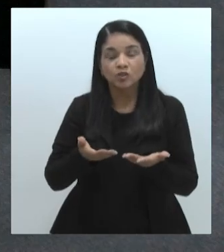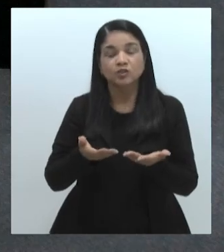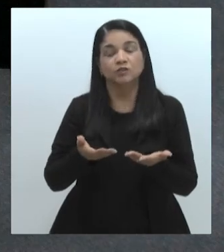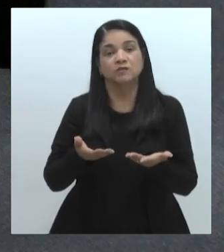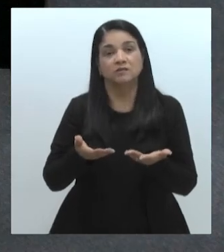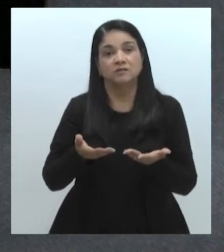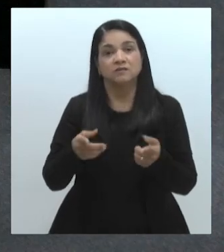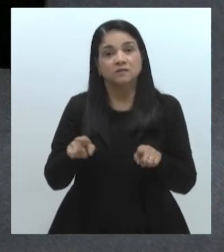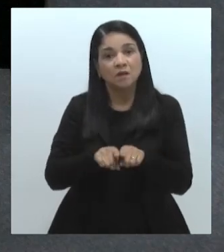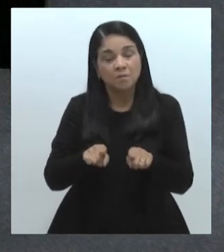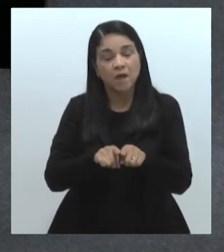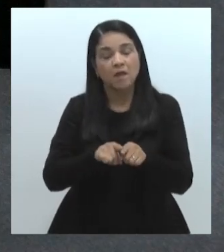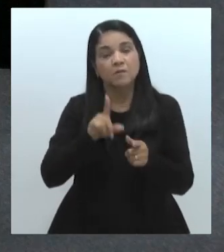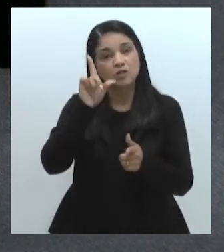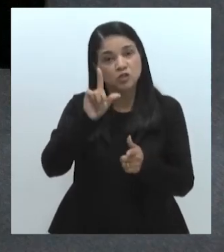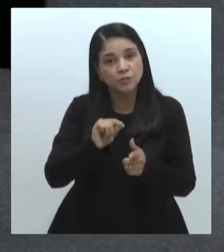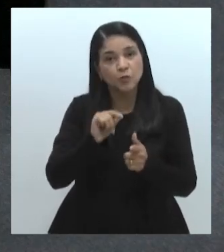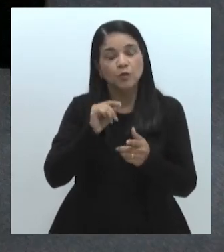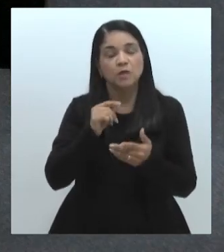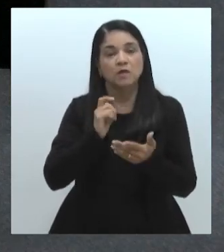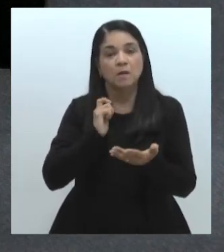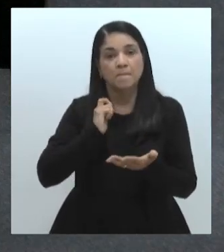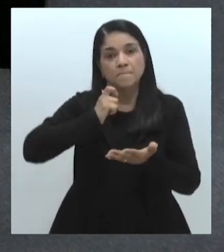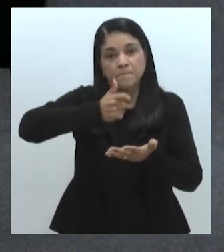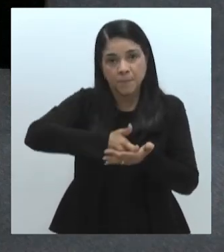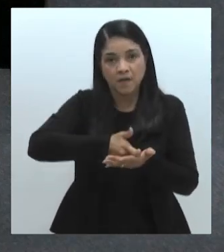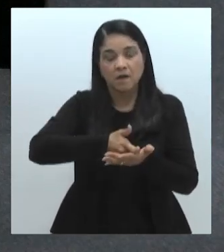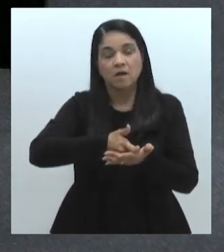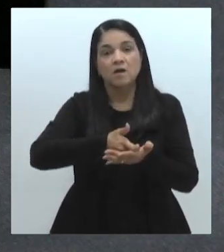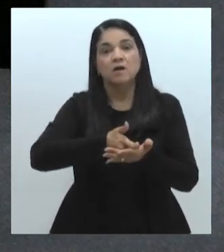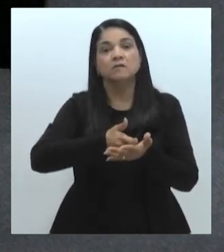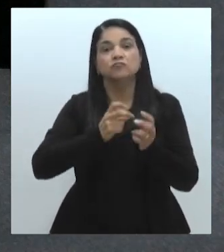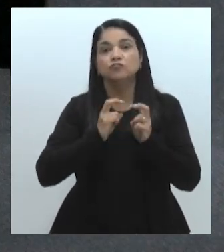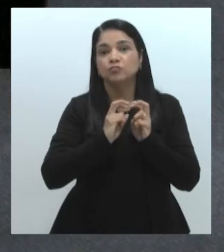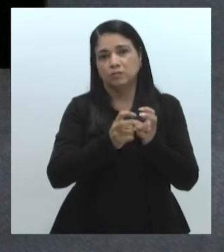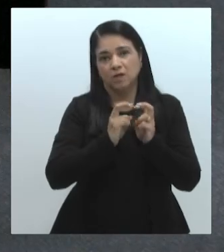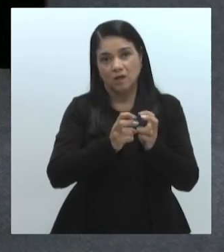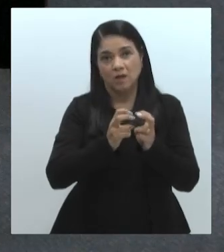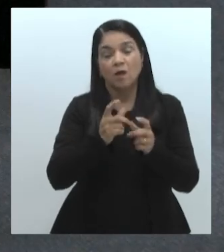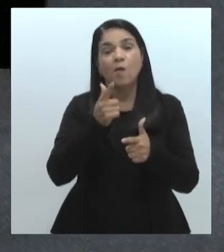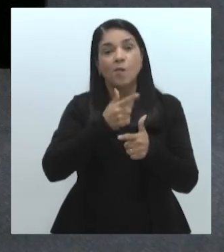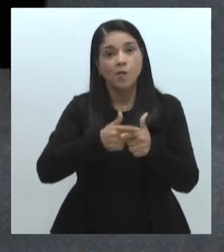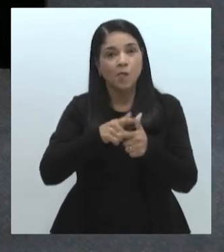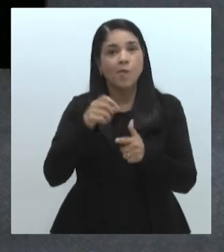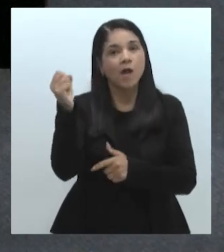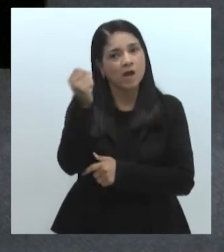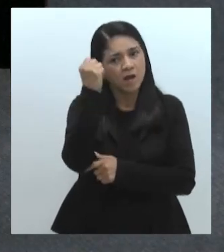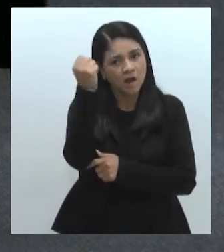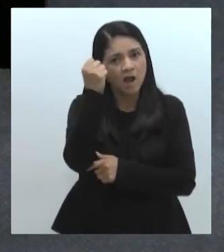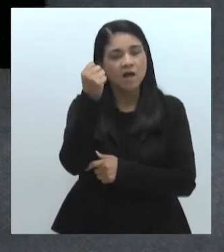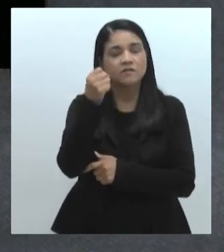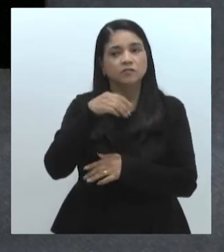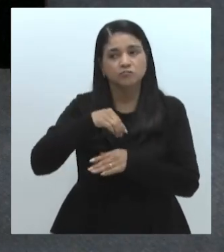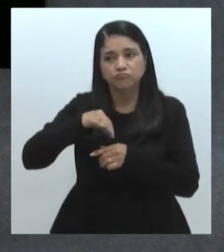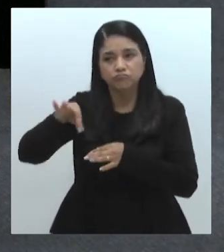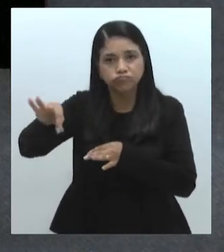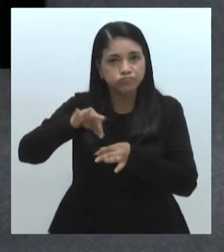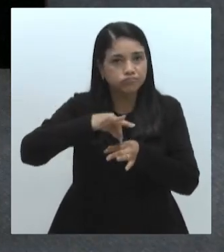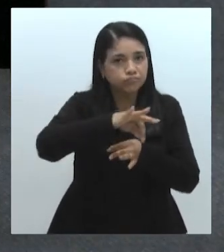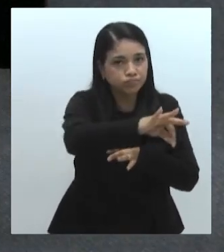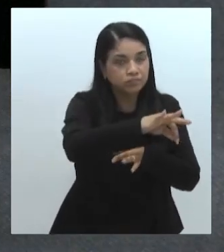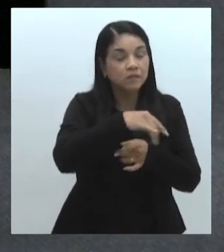passagem também com a Supervia, a gente está falando dos trens. Temos um problema grave de mobilidade, não é novidade,